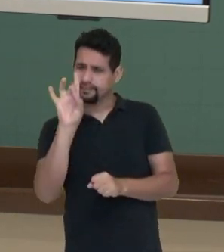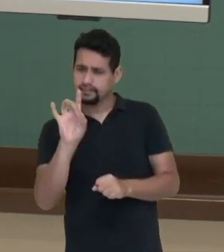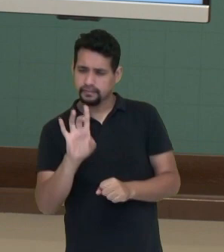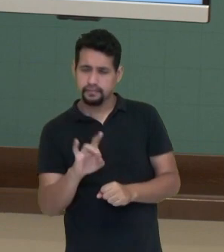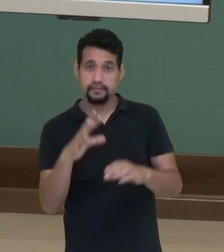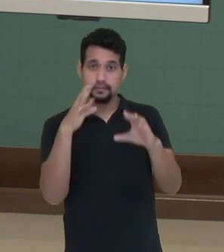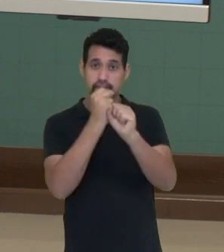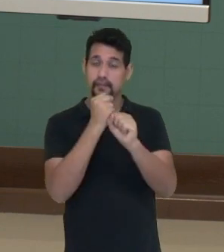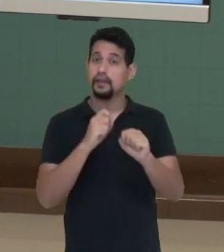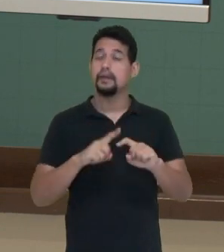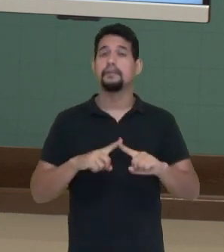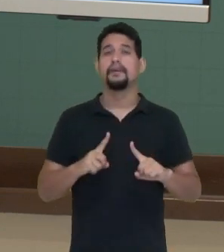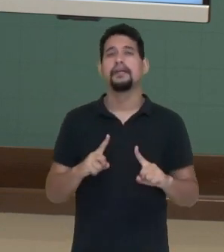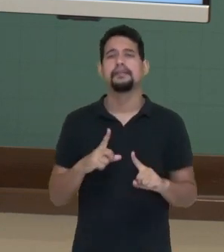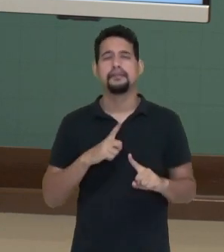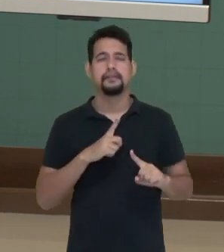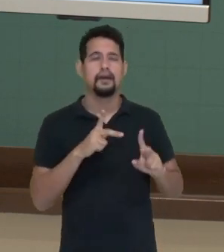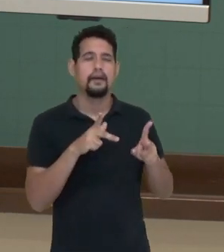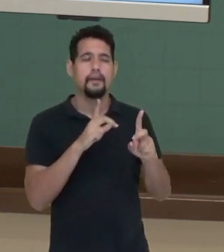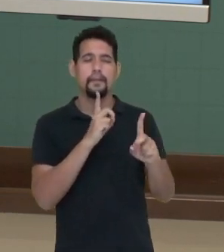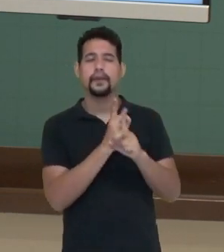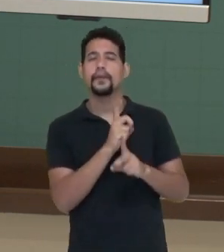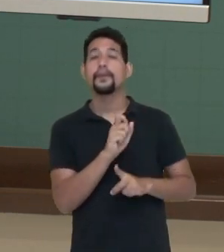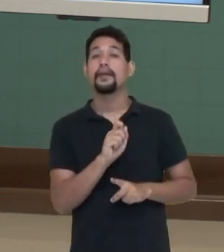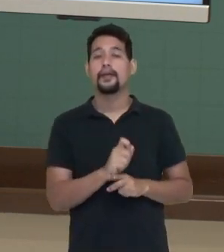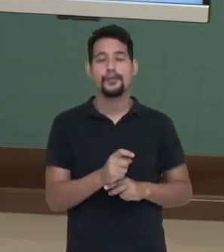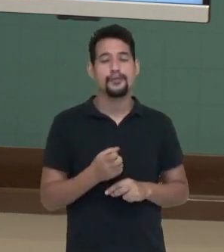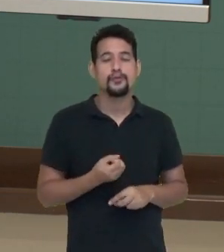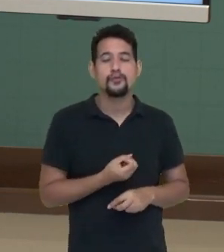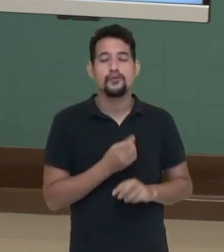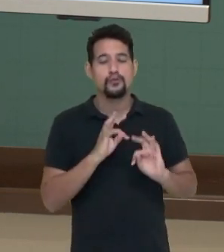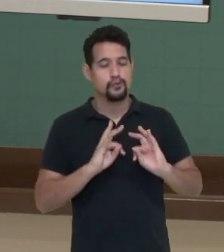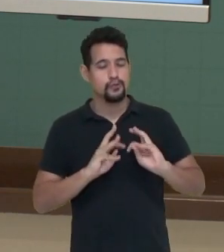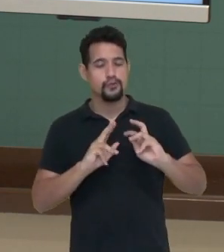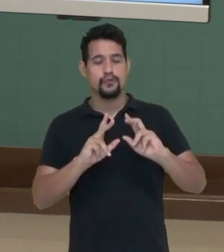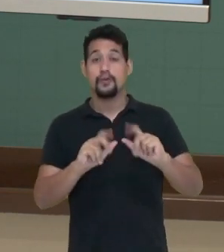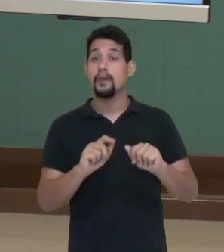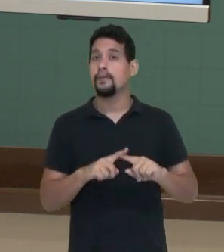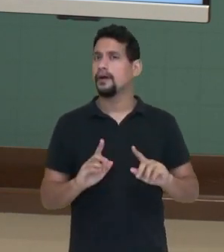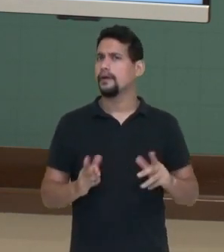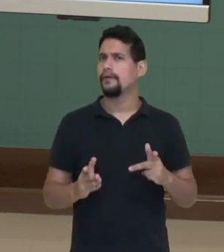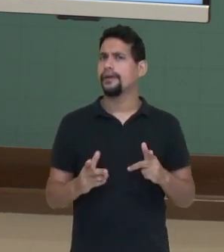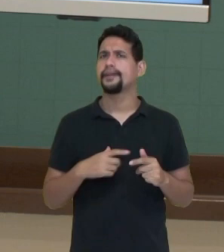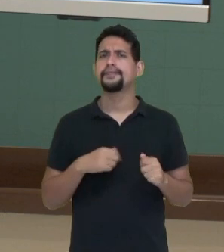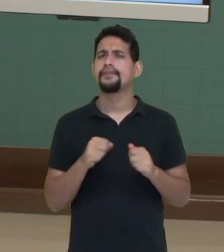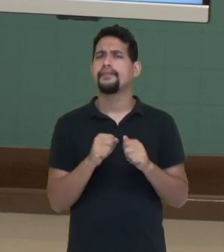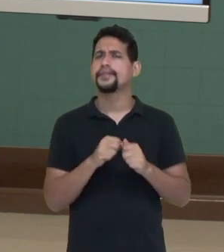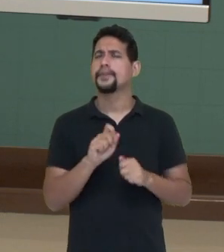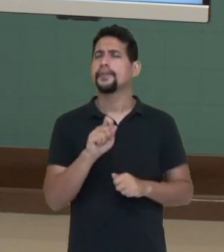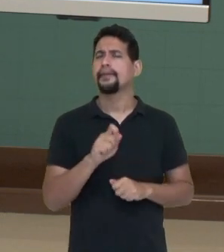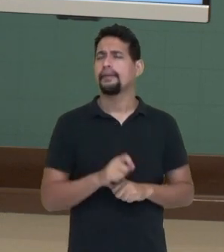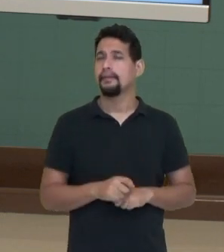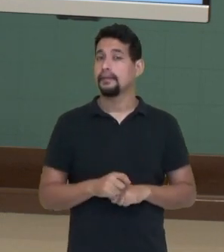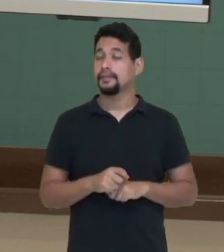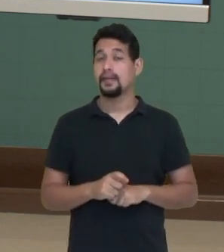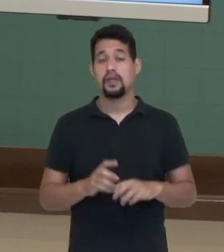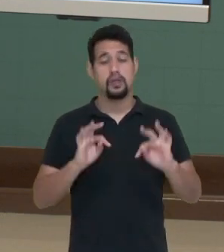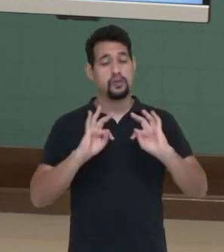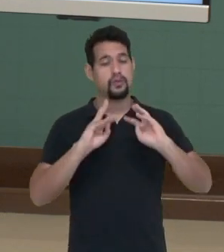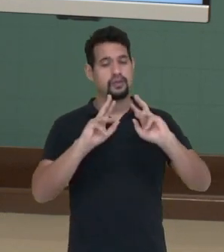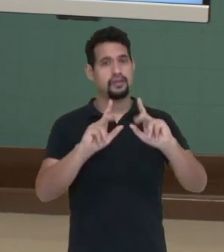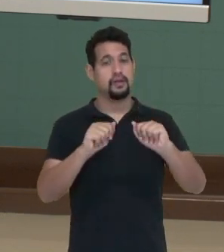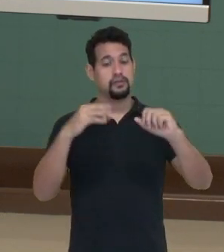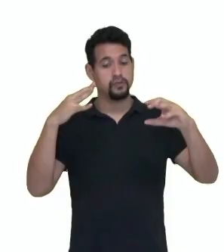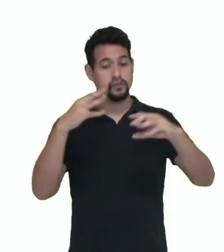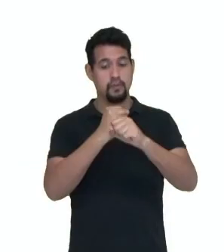E aí, encontramos, né, todas essas areazinhas. E agora, o que que a gente vai ter que fazer, né? A área total, vamos